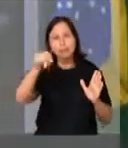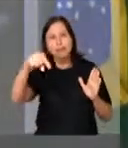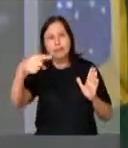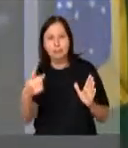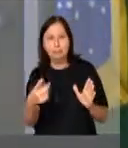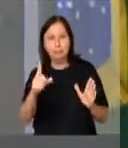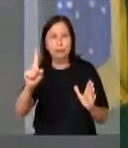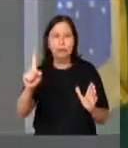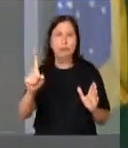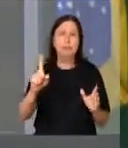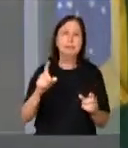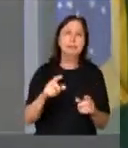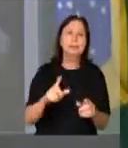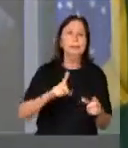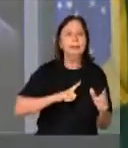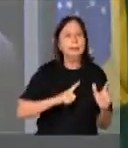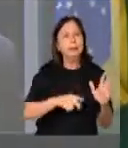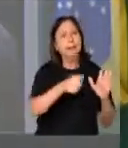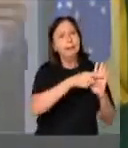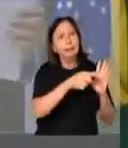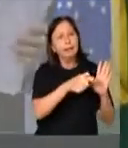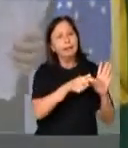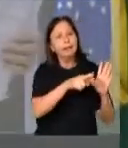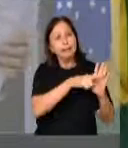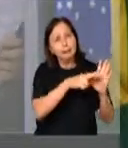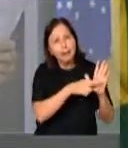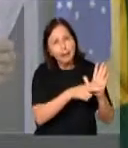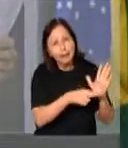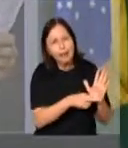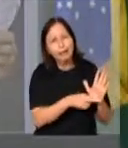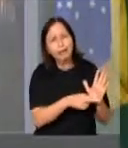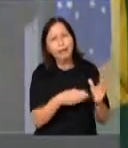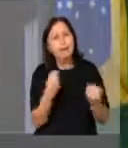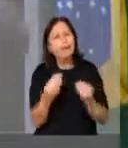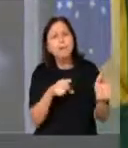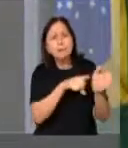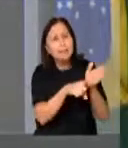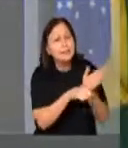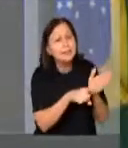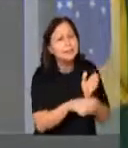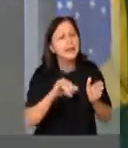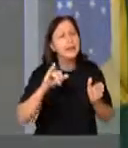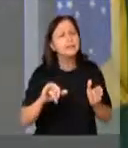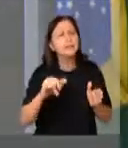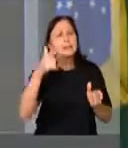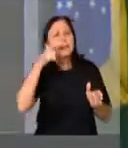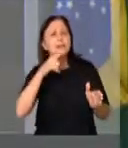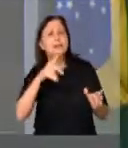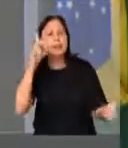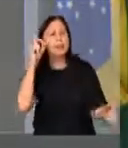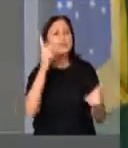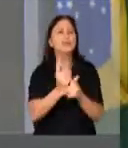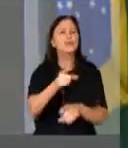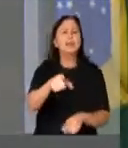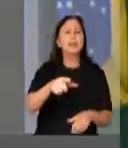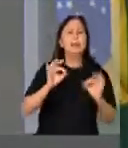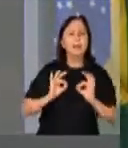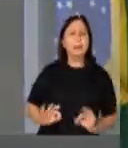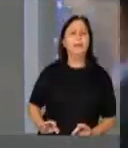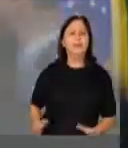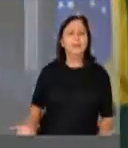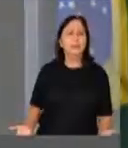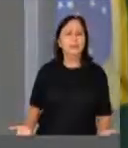que as pessoas indicadas para o governo são todas honestas. O decreto tem uma outra questão que nos preocupa e preocupa